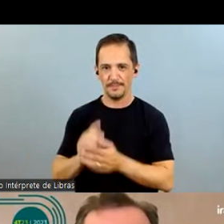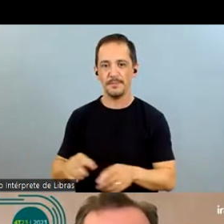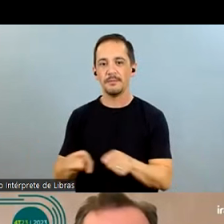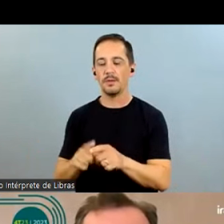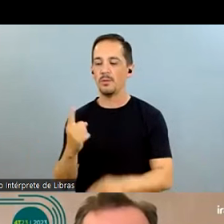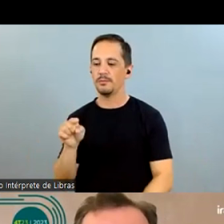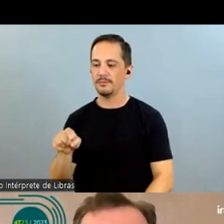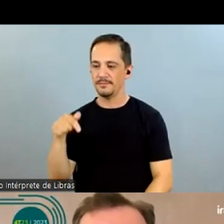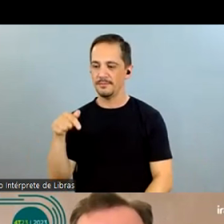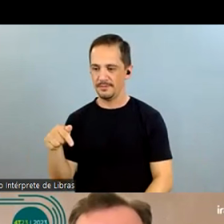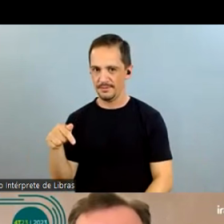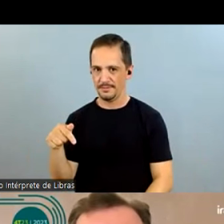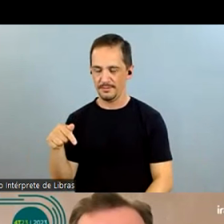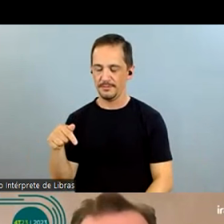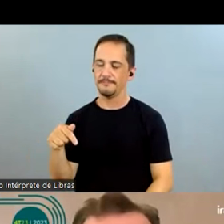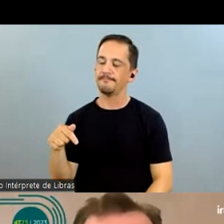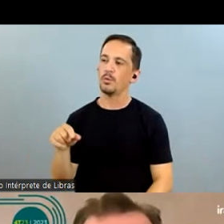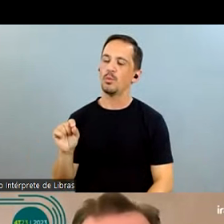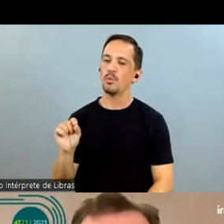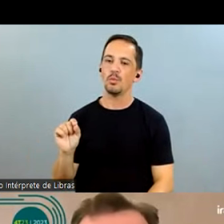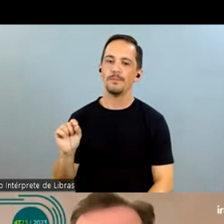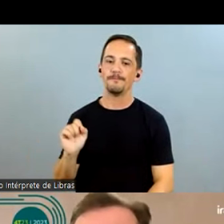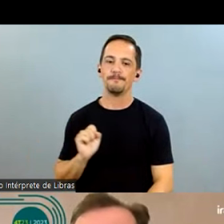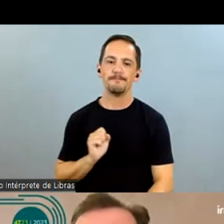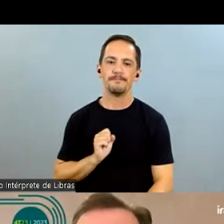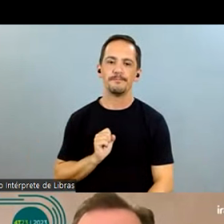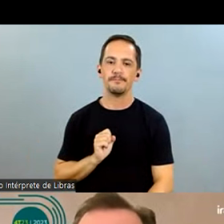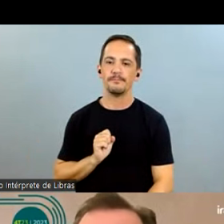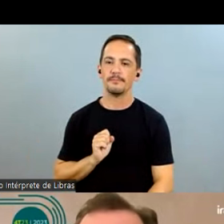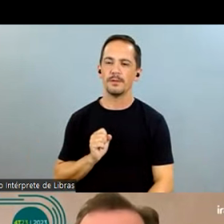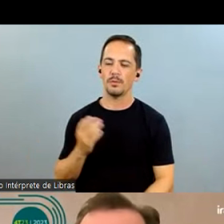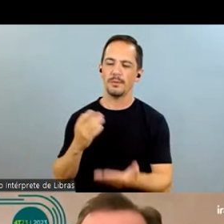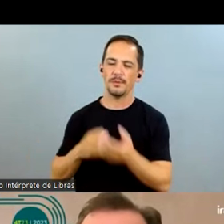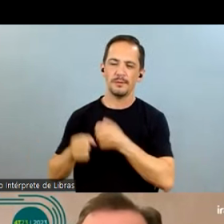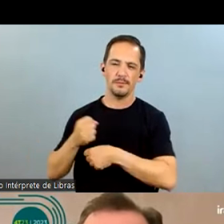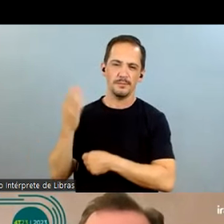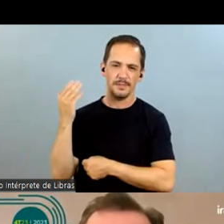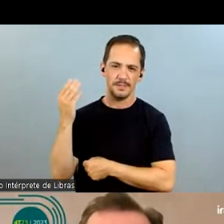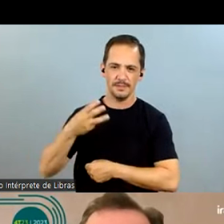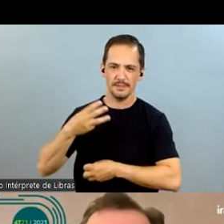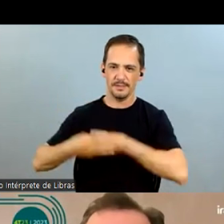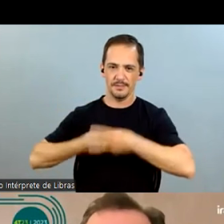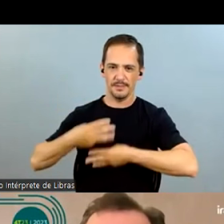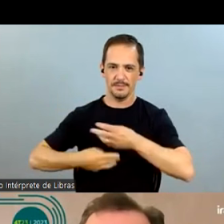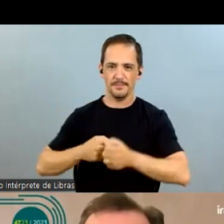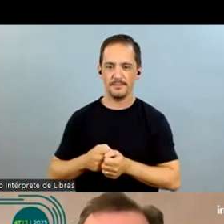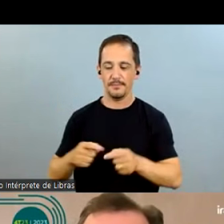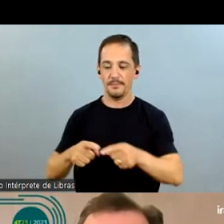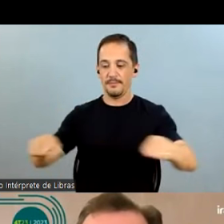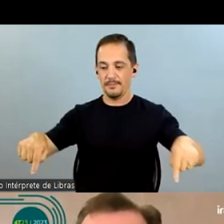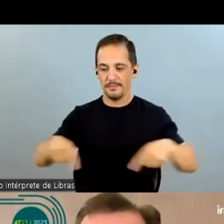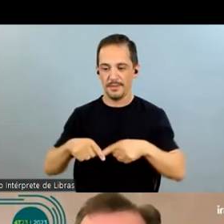eh eh em relação ao terceiro trimestre em metros quadr nós tivemos a evolução de